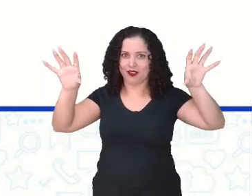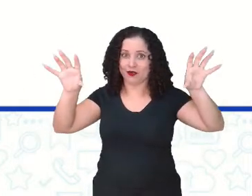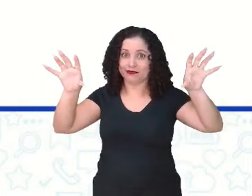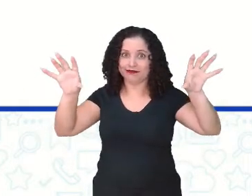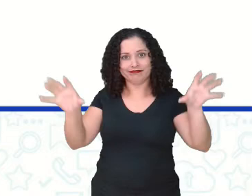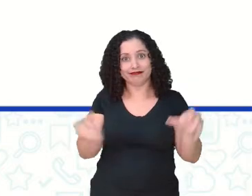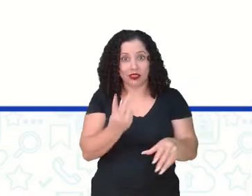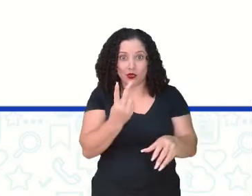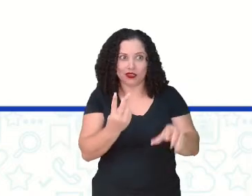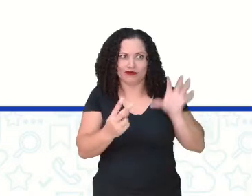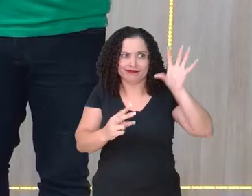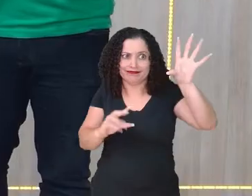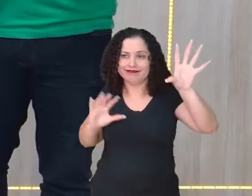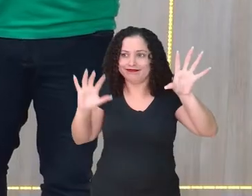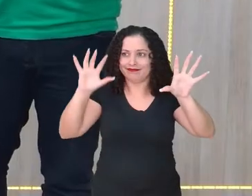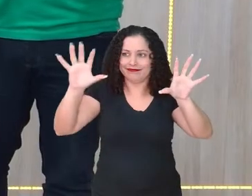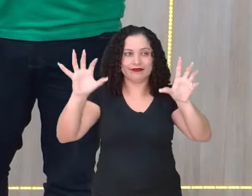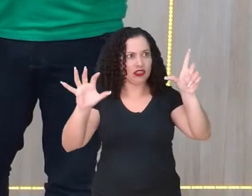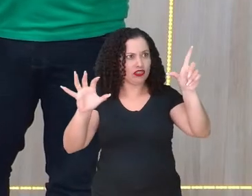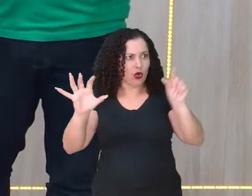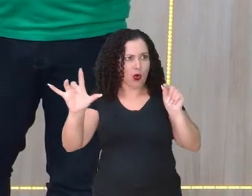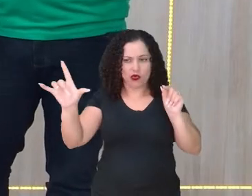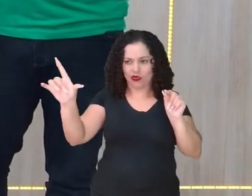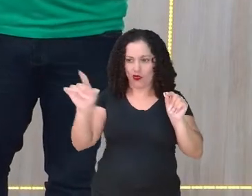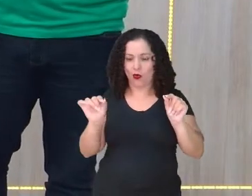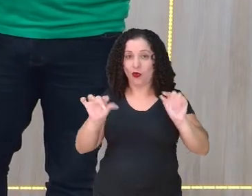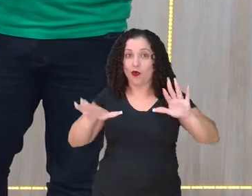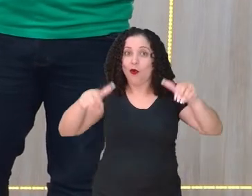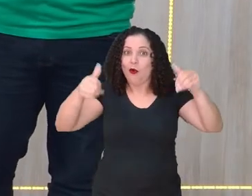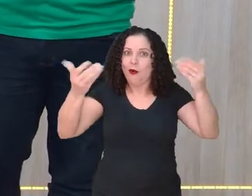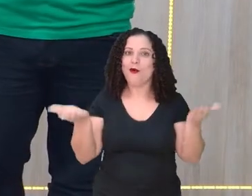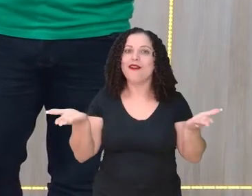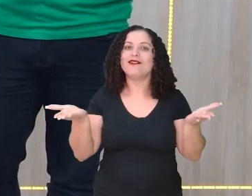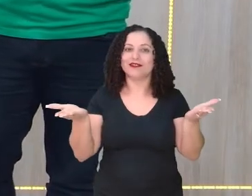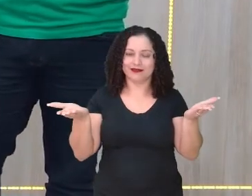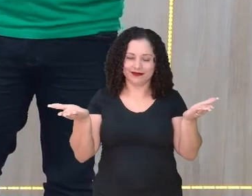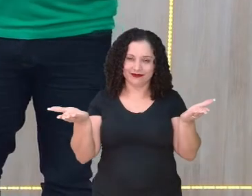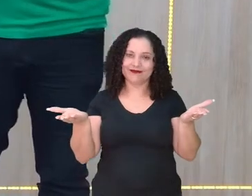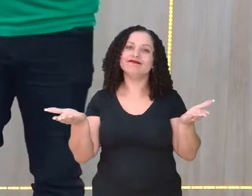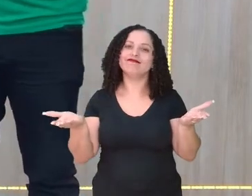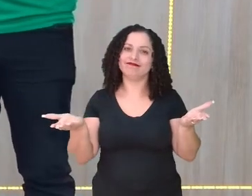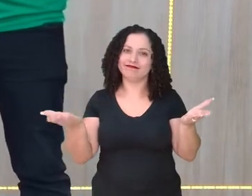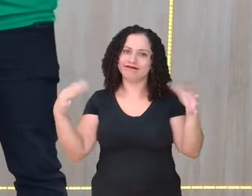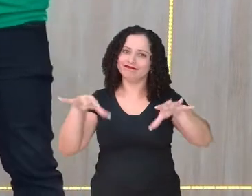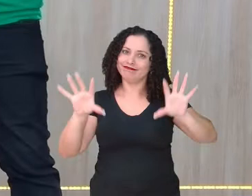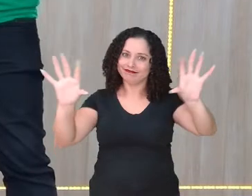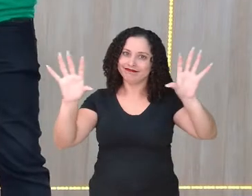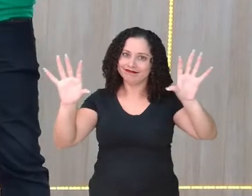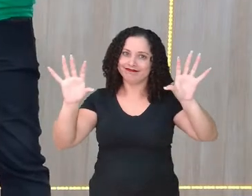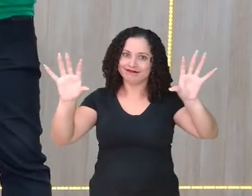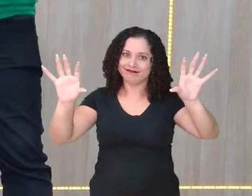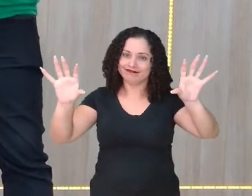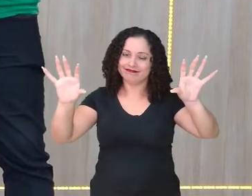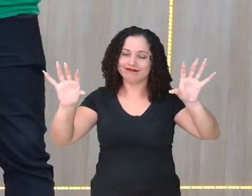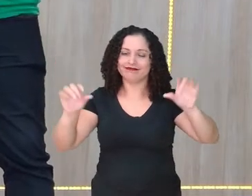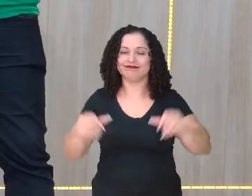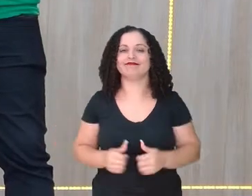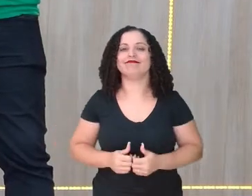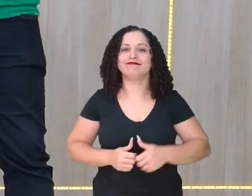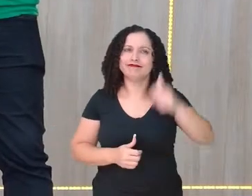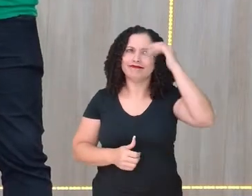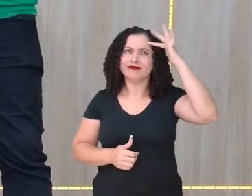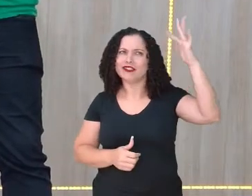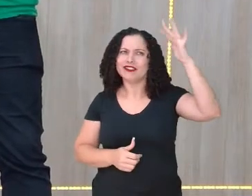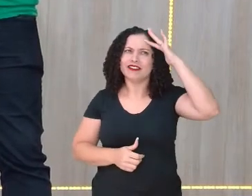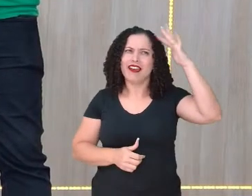eu dou duas opções para as pessoas responderem, certo? Eu dou uma opção aqui e dou outra opção acolá, imaginando que